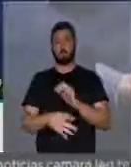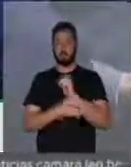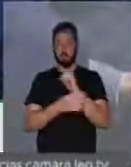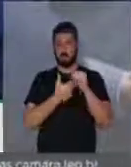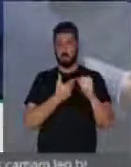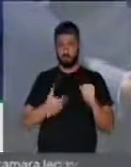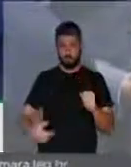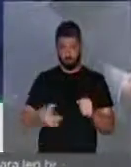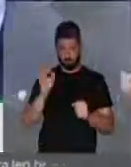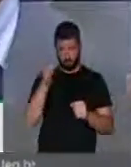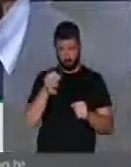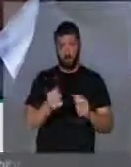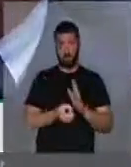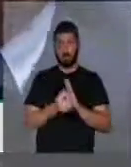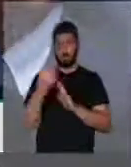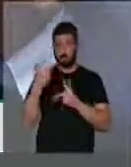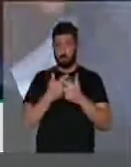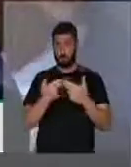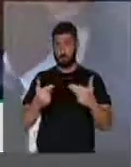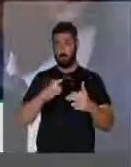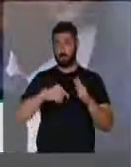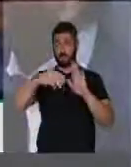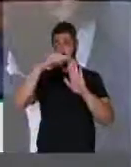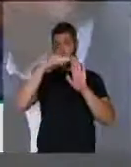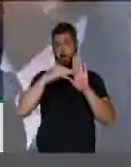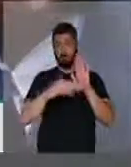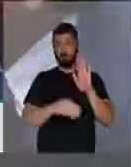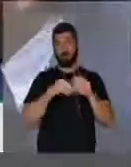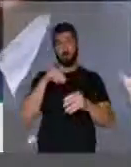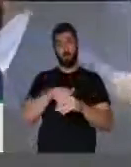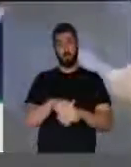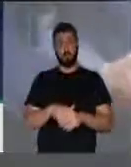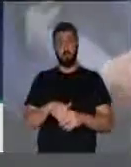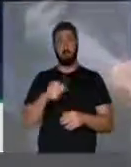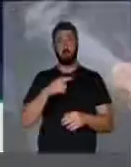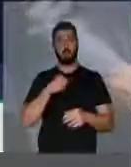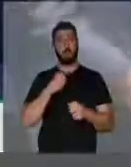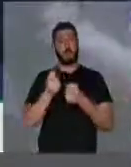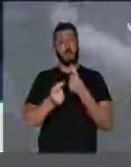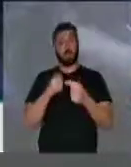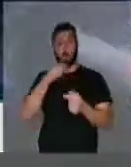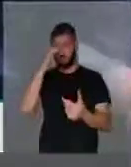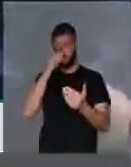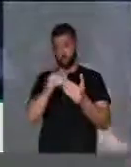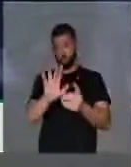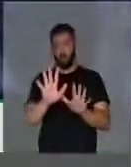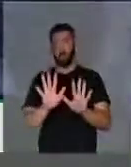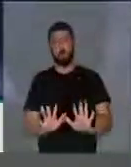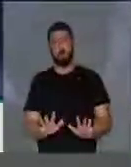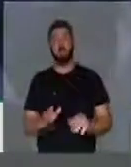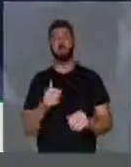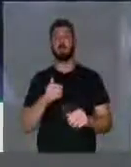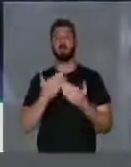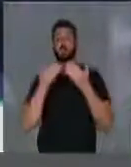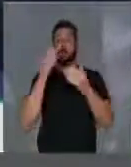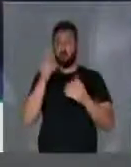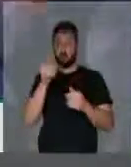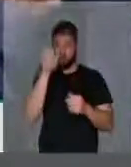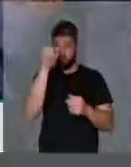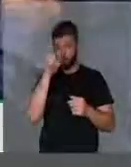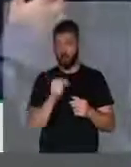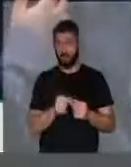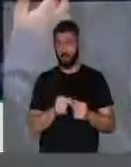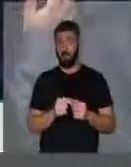segurança pública. Tem diversas matérias que estão na pauta. Eu tenho, inclusive, divergência de alguma. Eu já conversei com Vossa